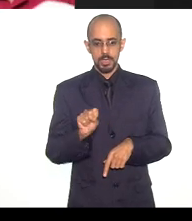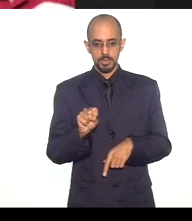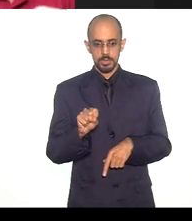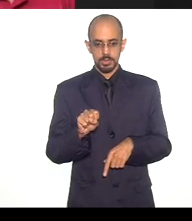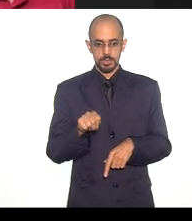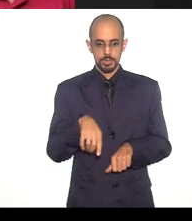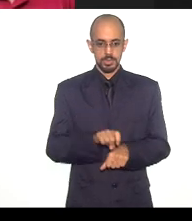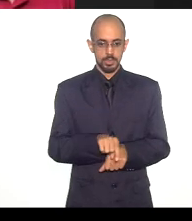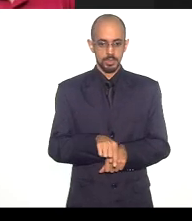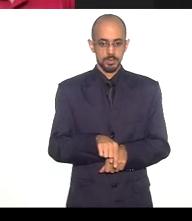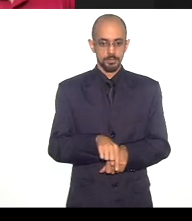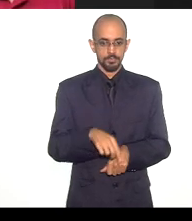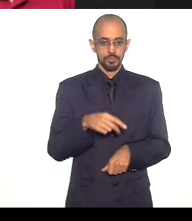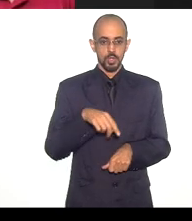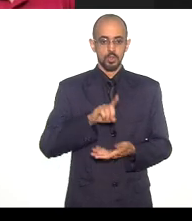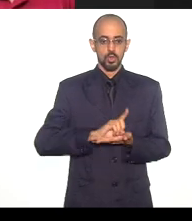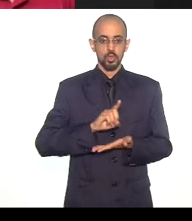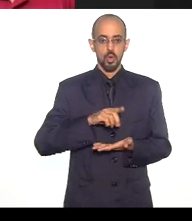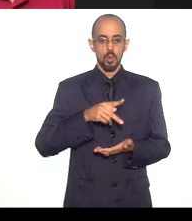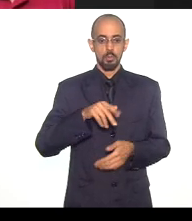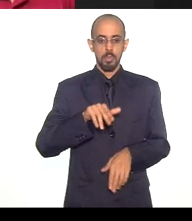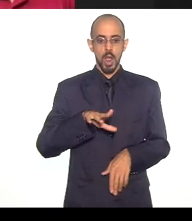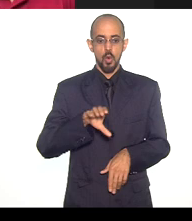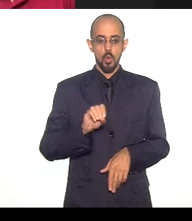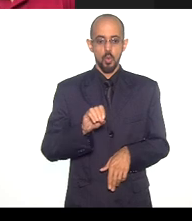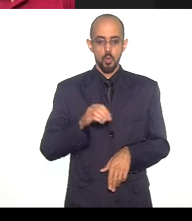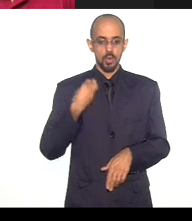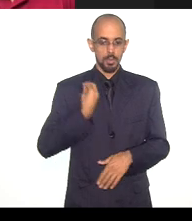PG18, doutor Paulo Manier, está presente?